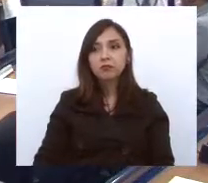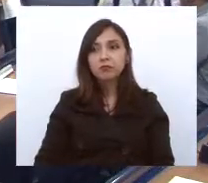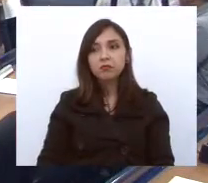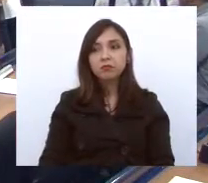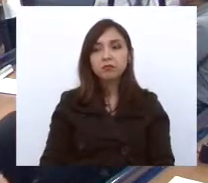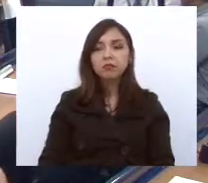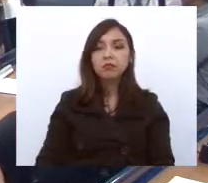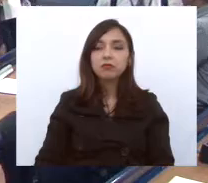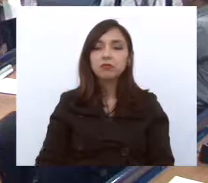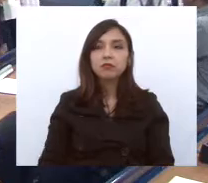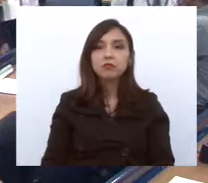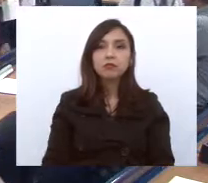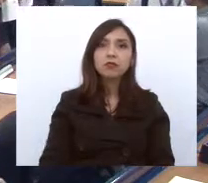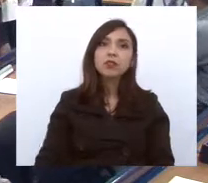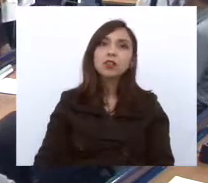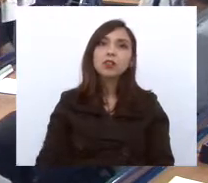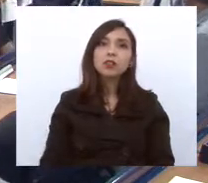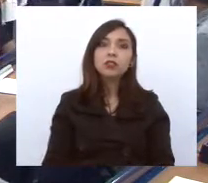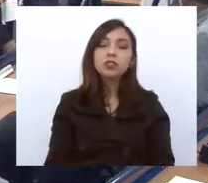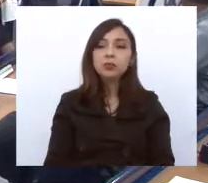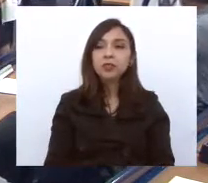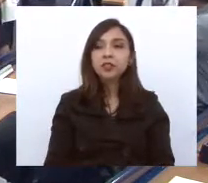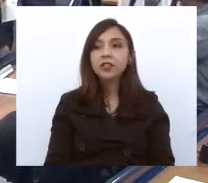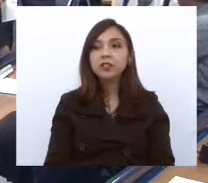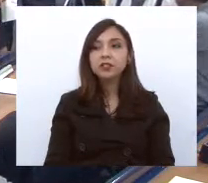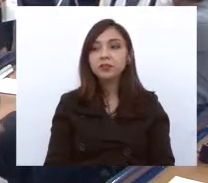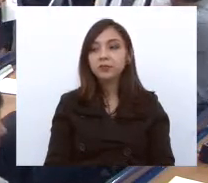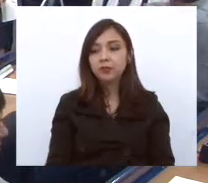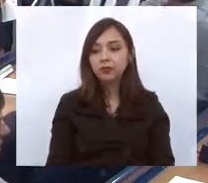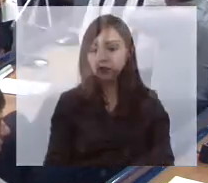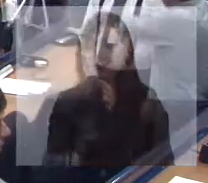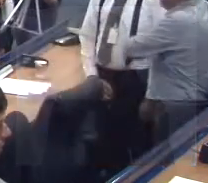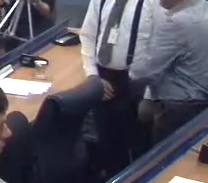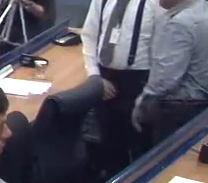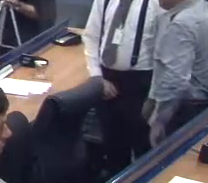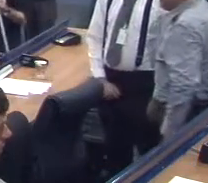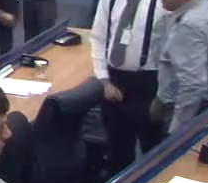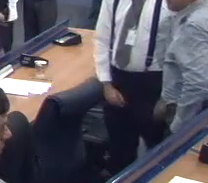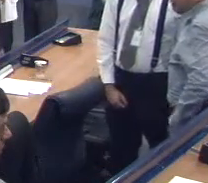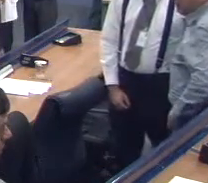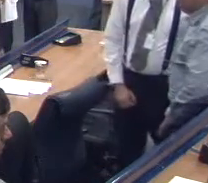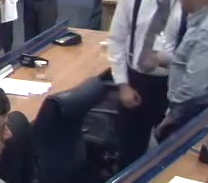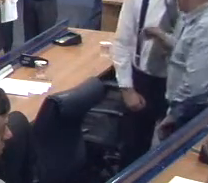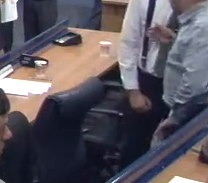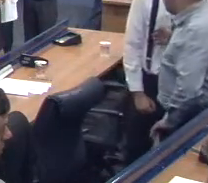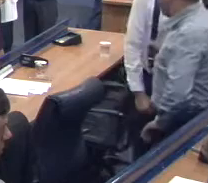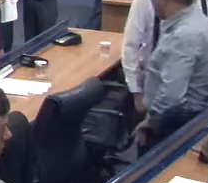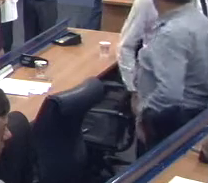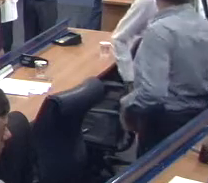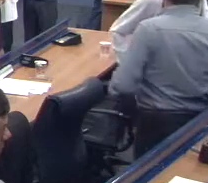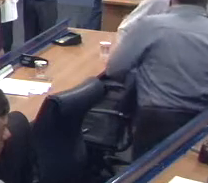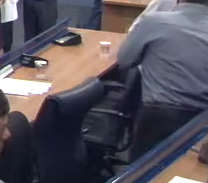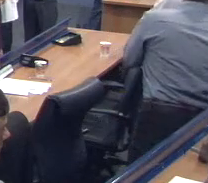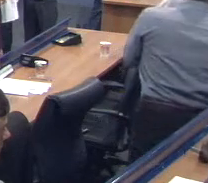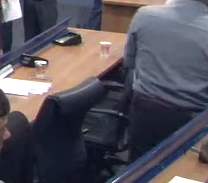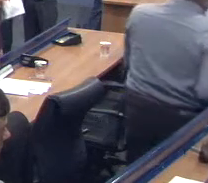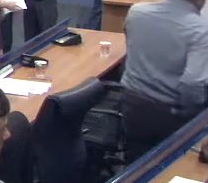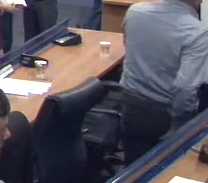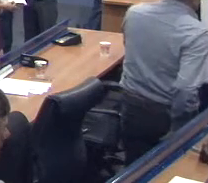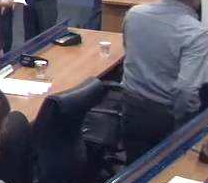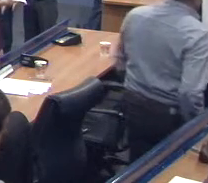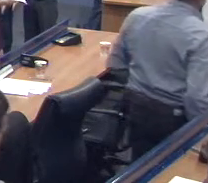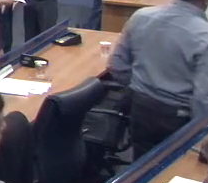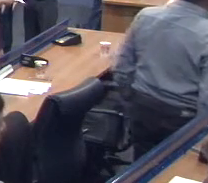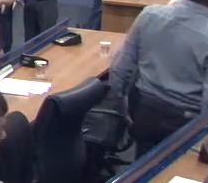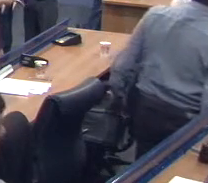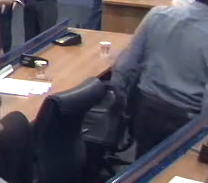Pela ordem, vereador Romildo Santos. Para a liderança da oposição, senhor presidente. Pela liderança da oposição, vereador.